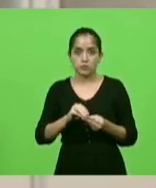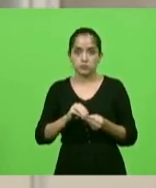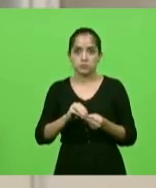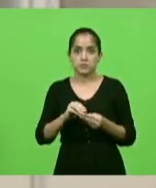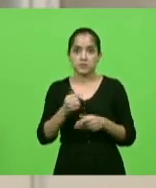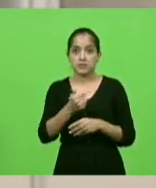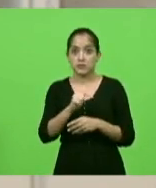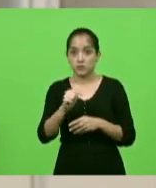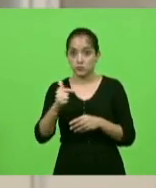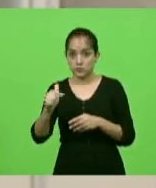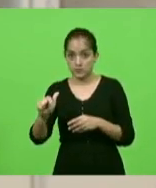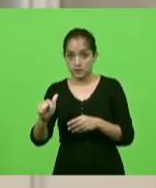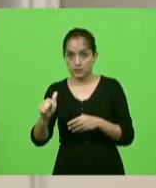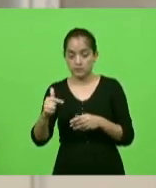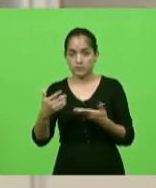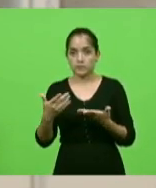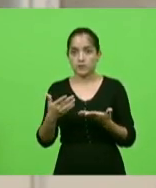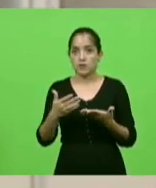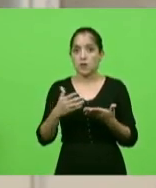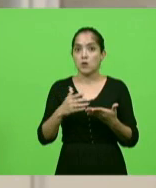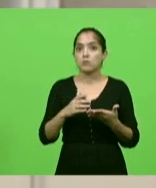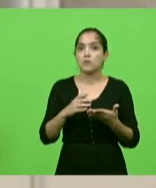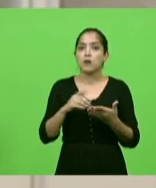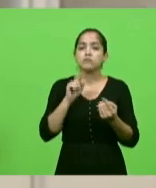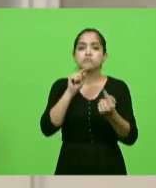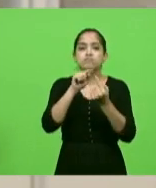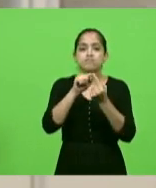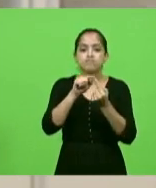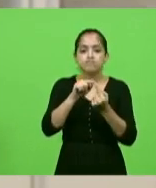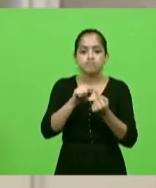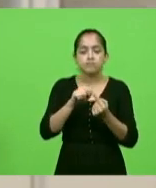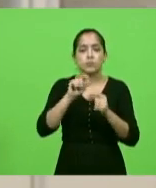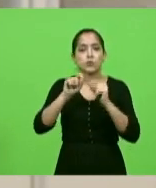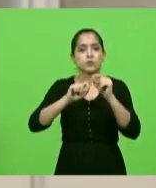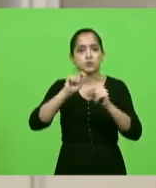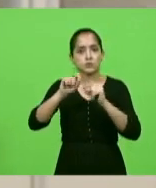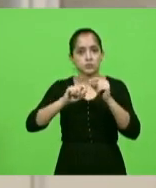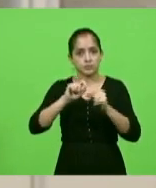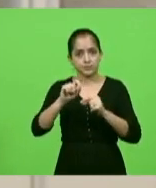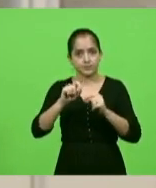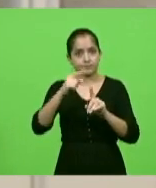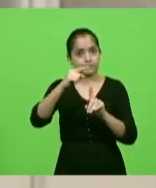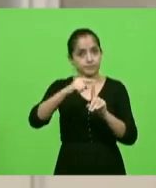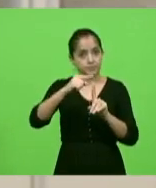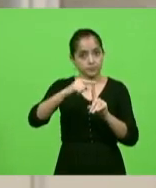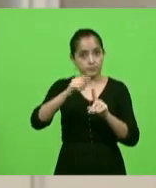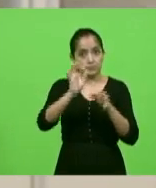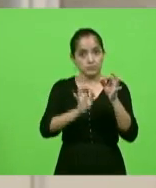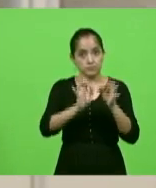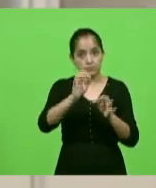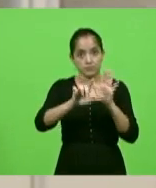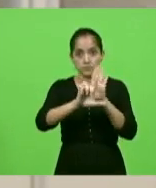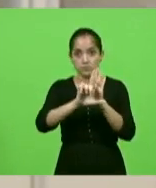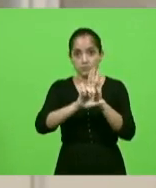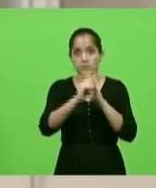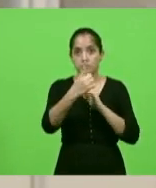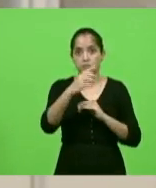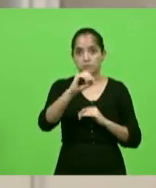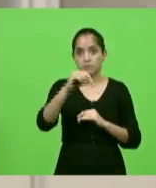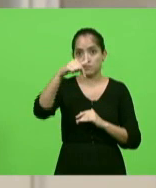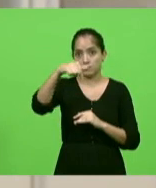e tendo em vista que o propósito do legislador ao elencar os tipos legais da lei